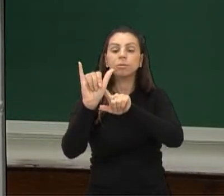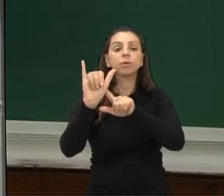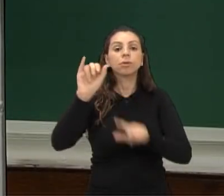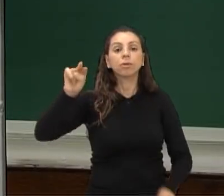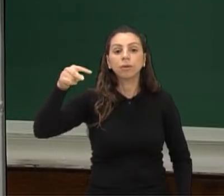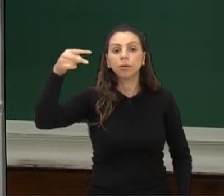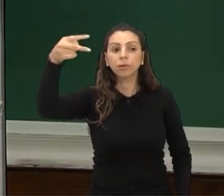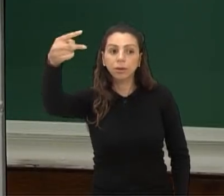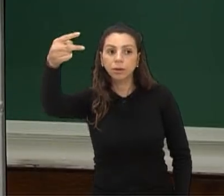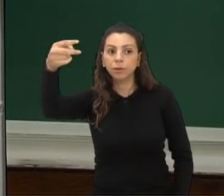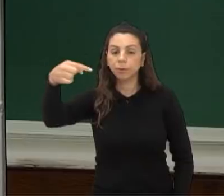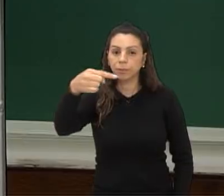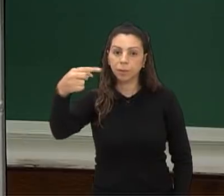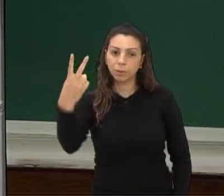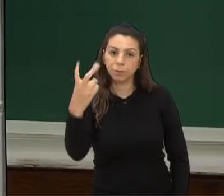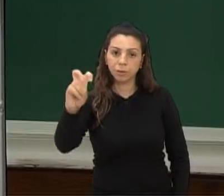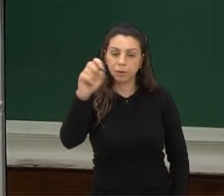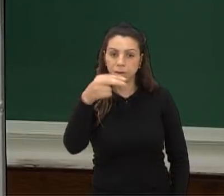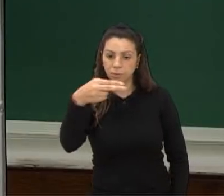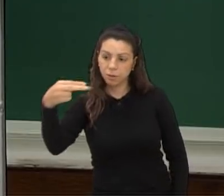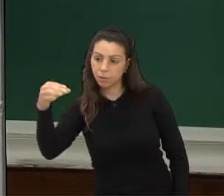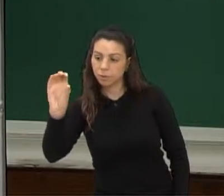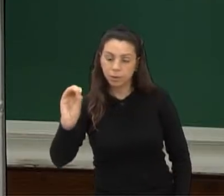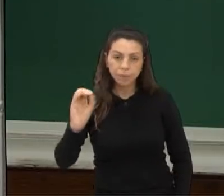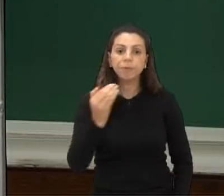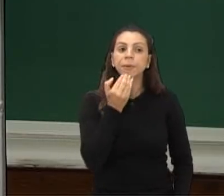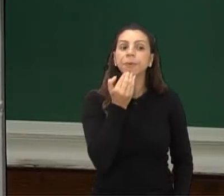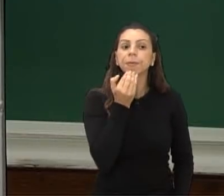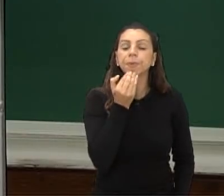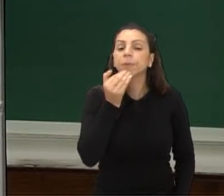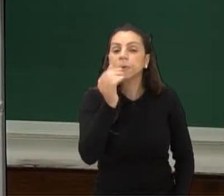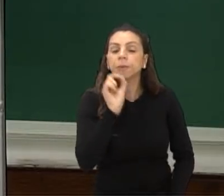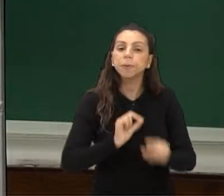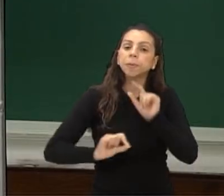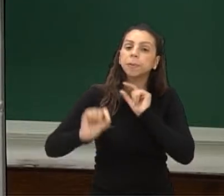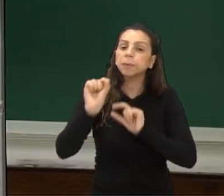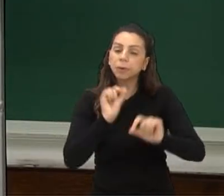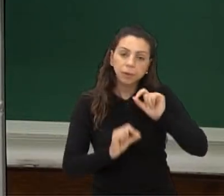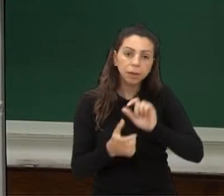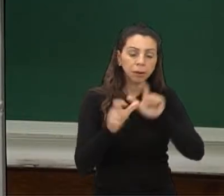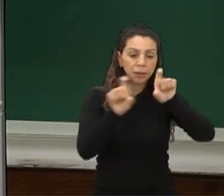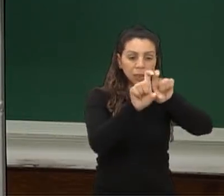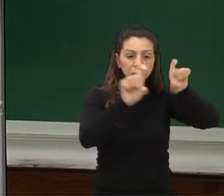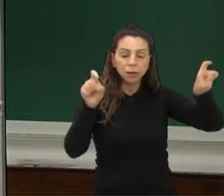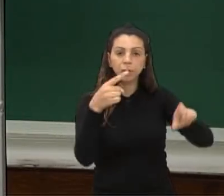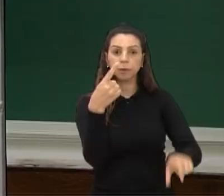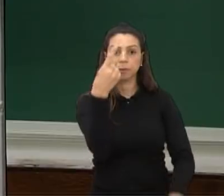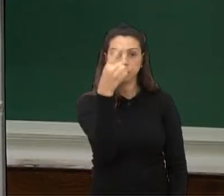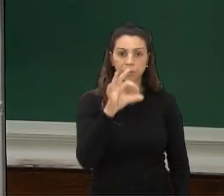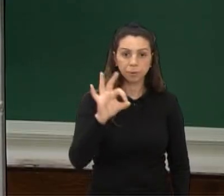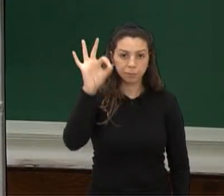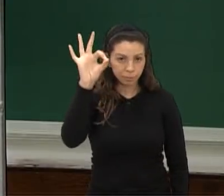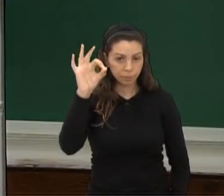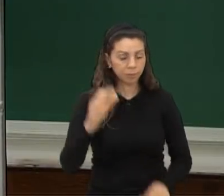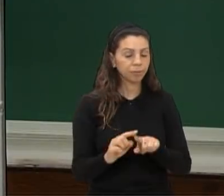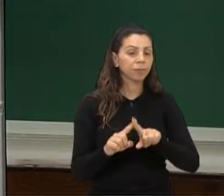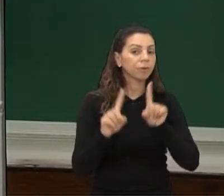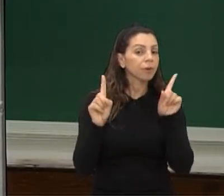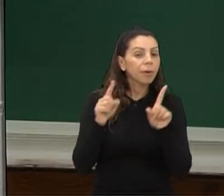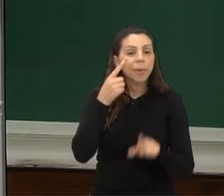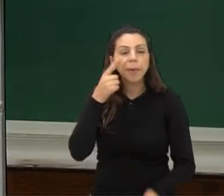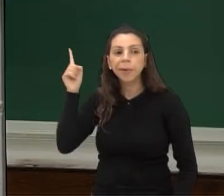valor desconhecido. Então, a letra A não é uma equação. Na letra B, veja, ele tem